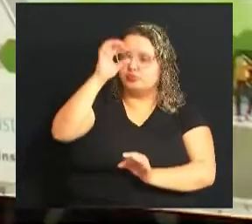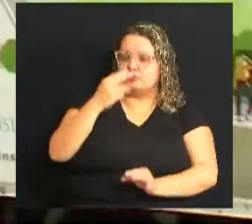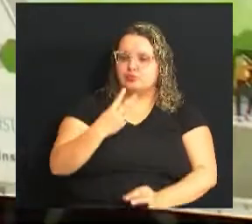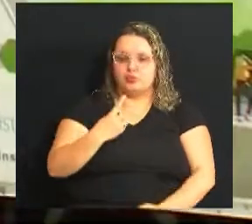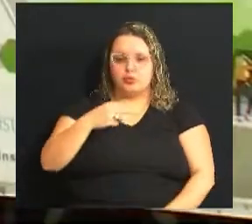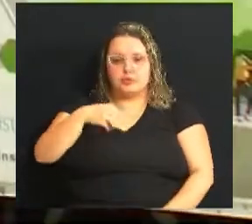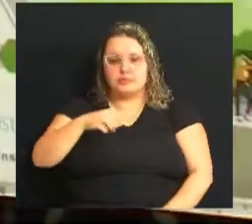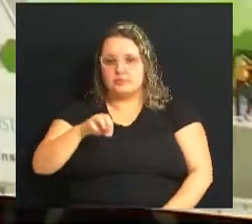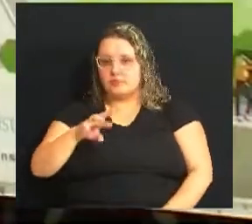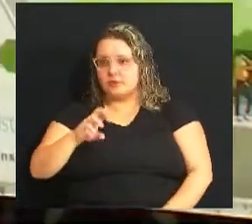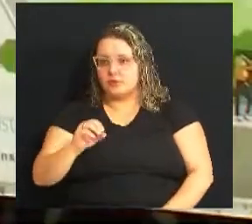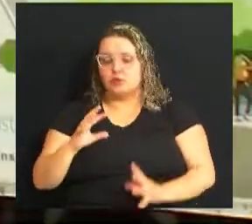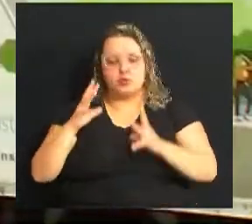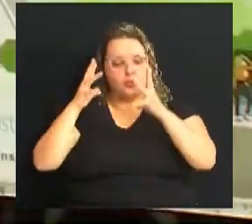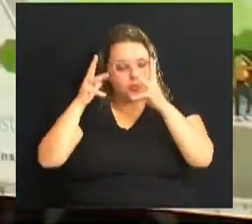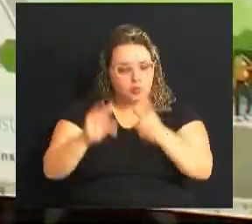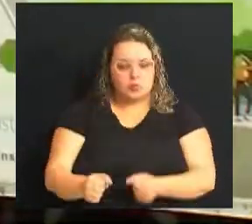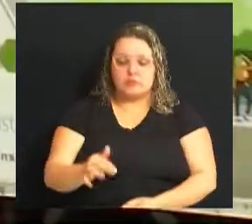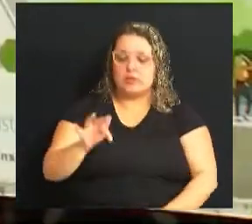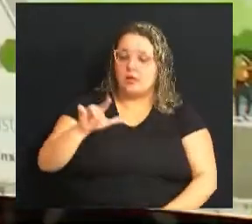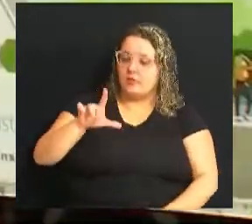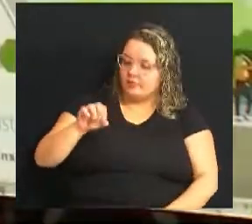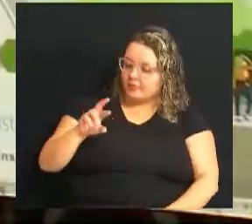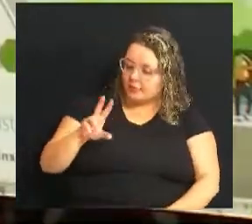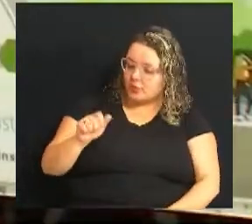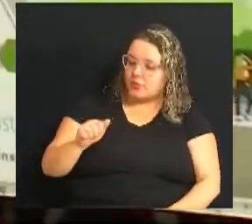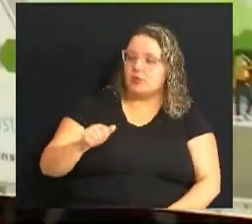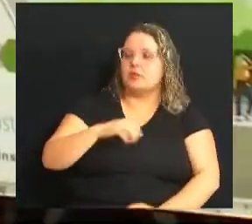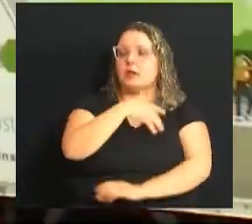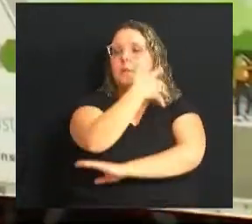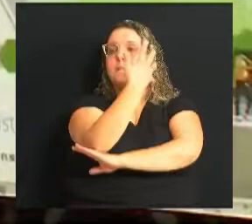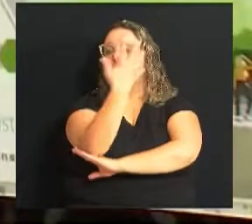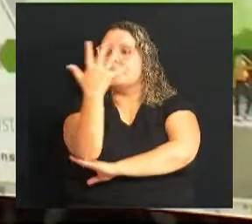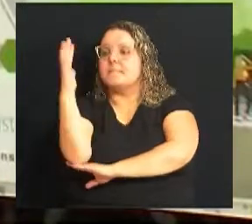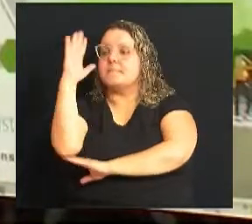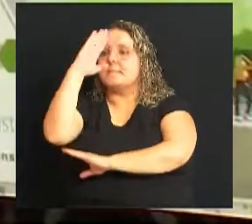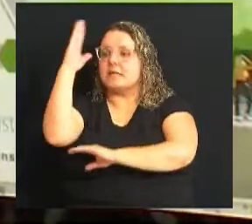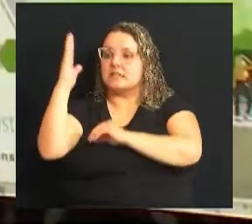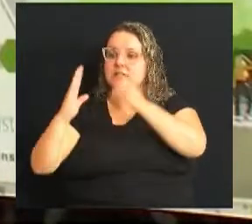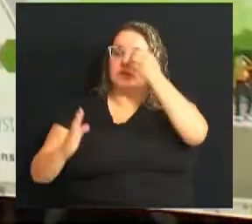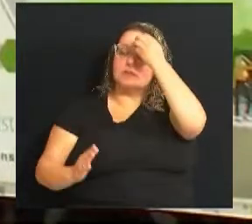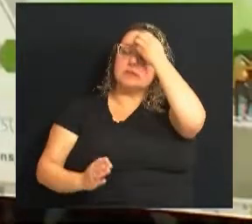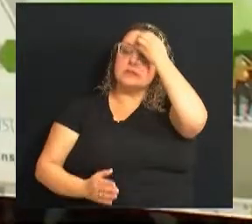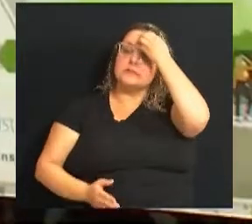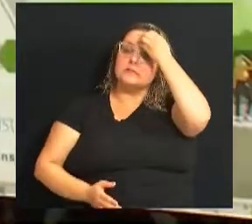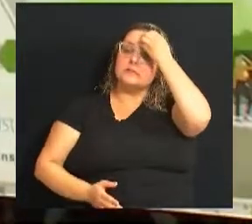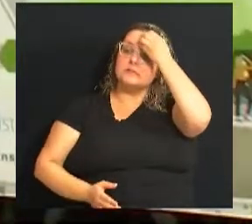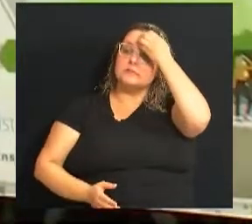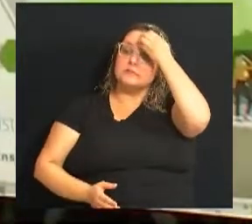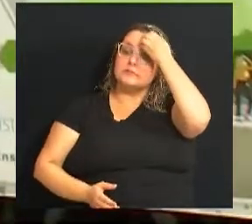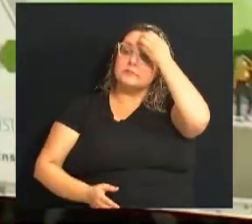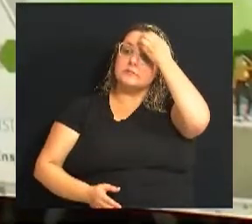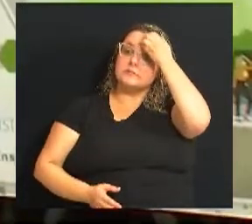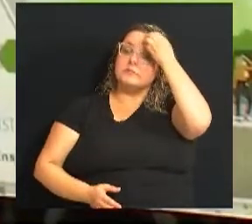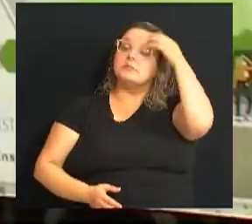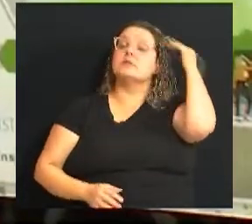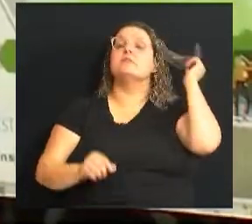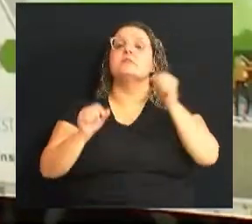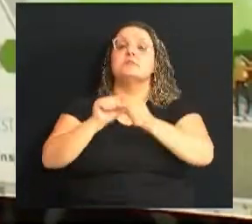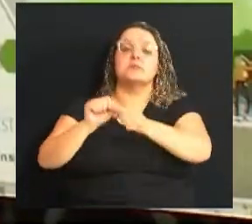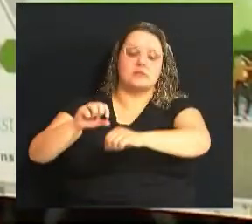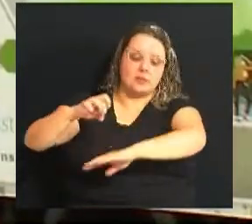da flora brasileira, para serem plantadas em calçadas. Então, nós fizemos